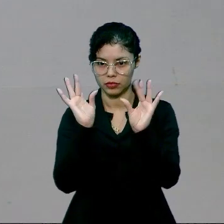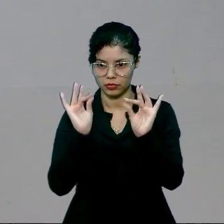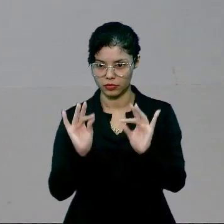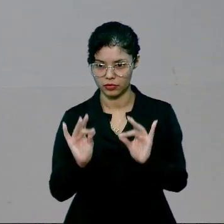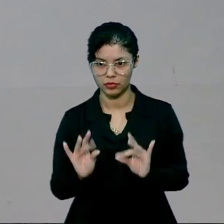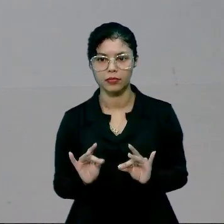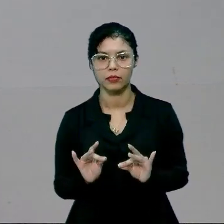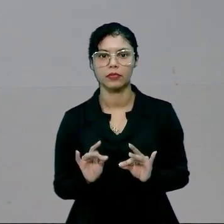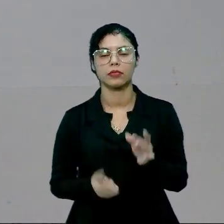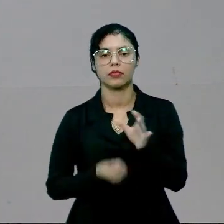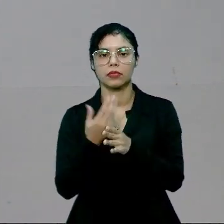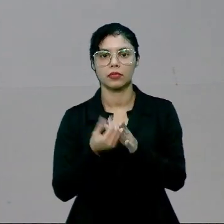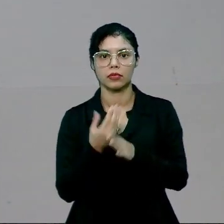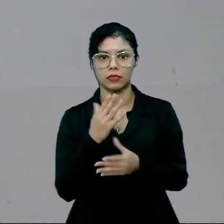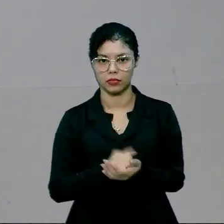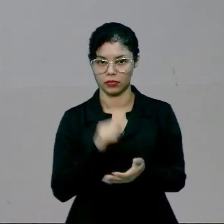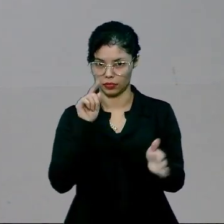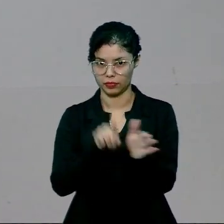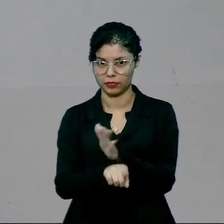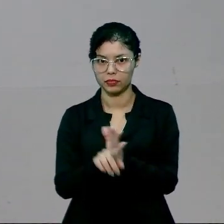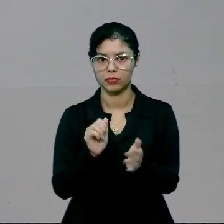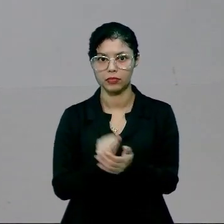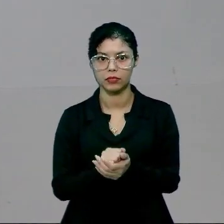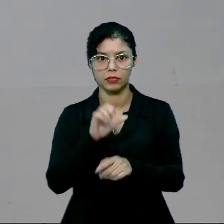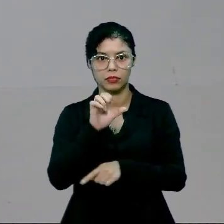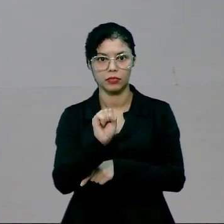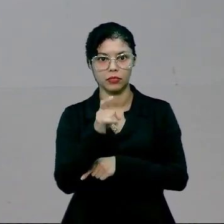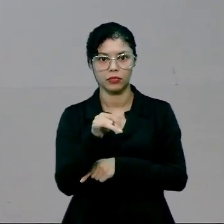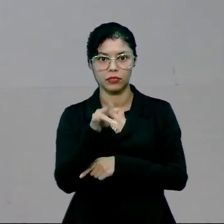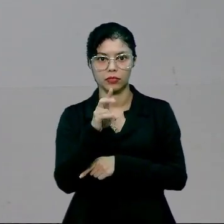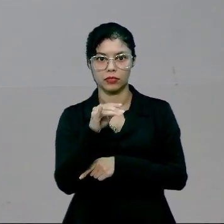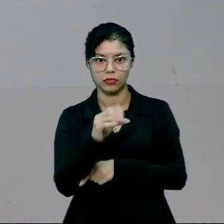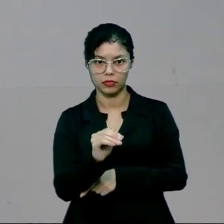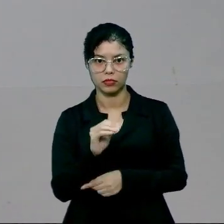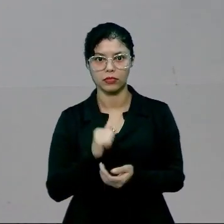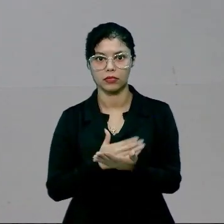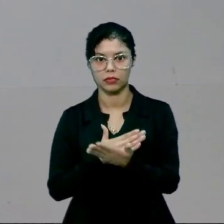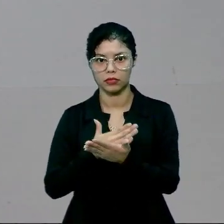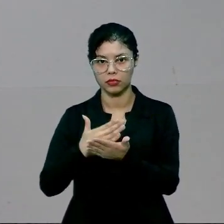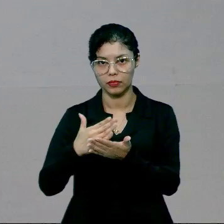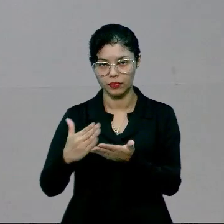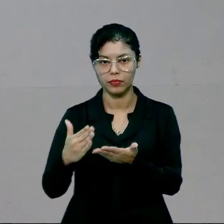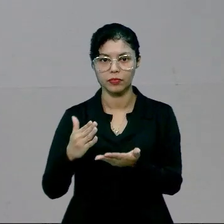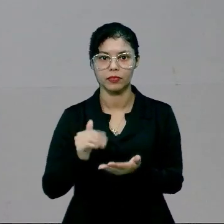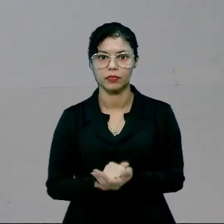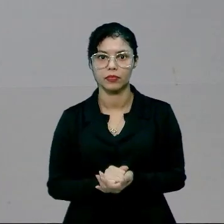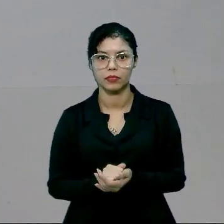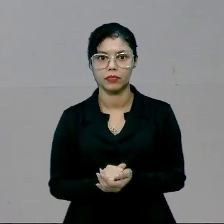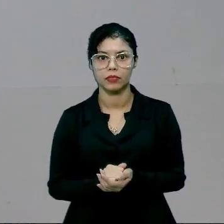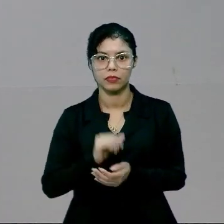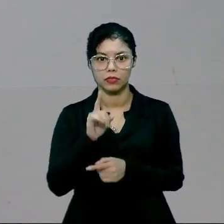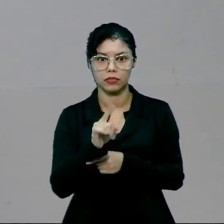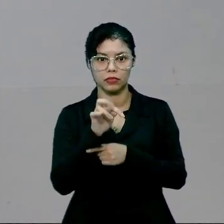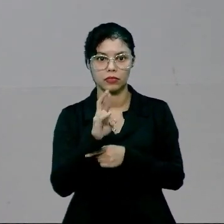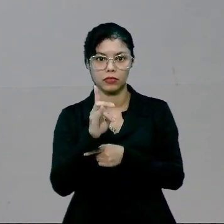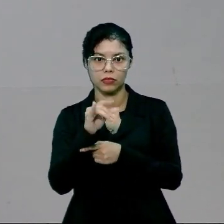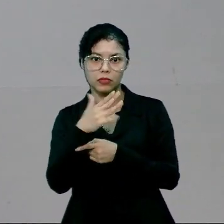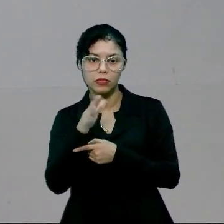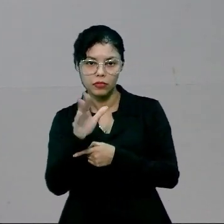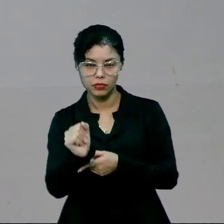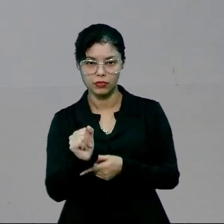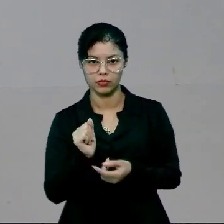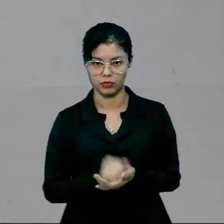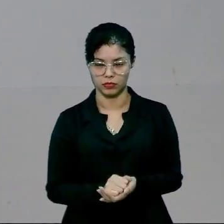detalhada aí nessa produção é a questão da sexualidade do sexo. Ele começa a ter uma descortinação, assim, de